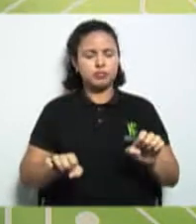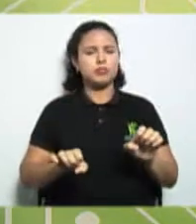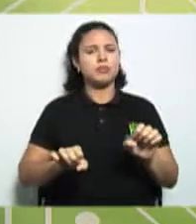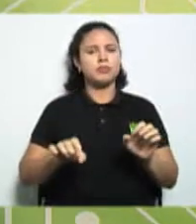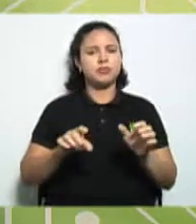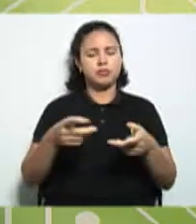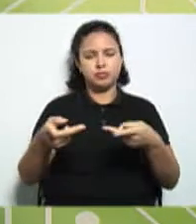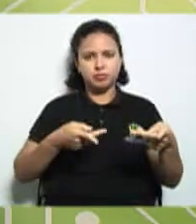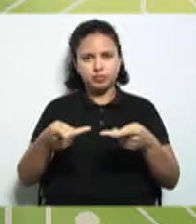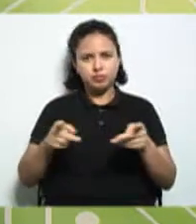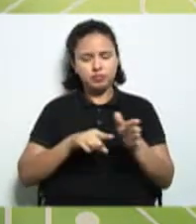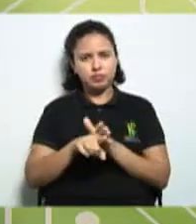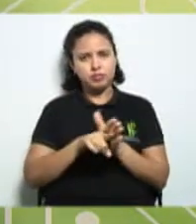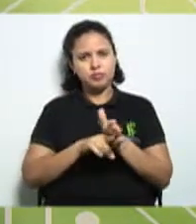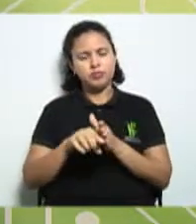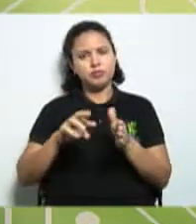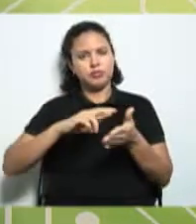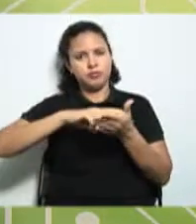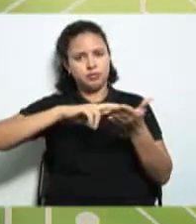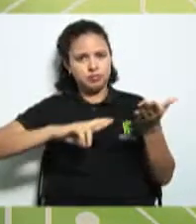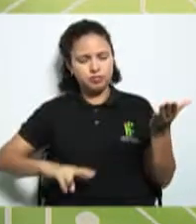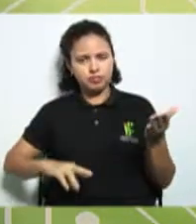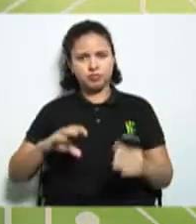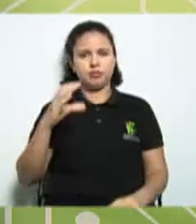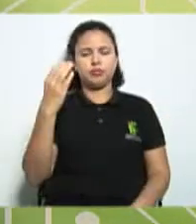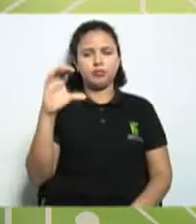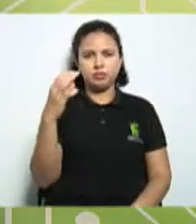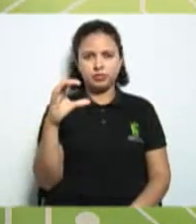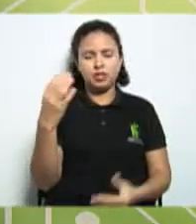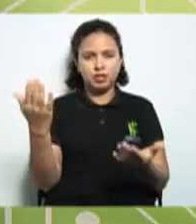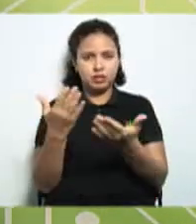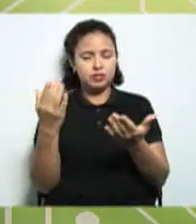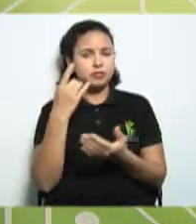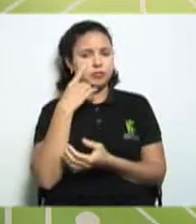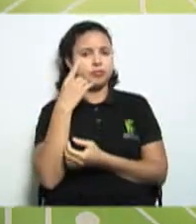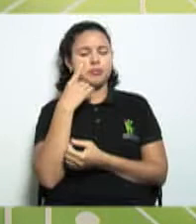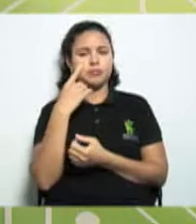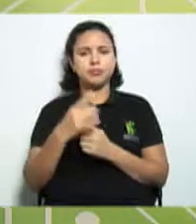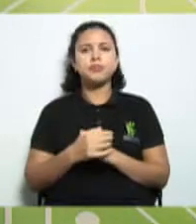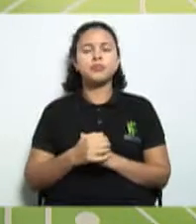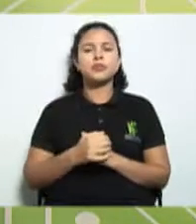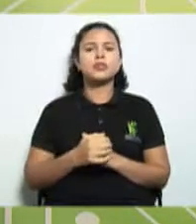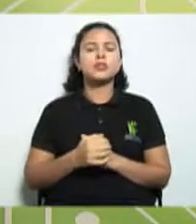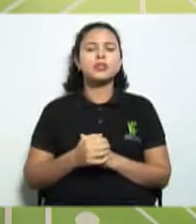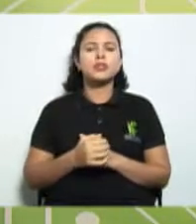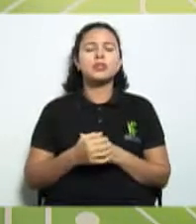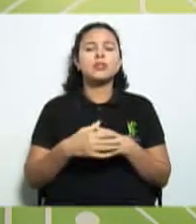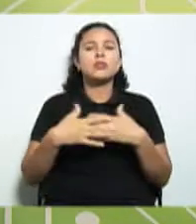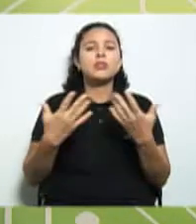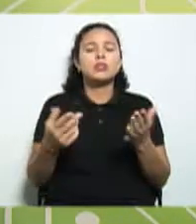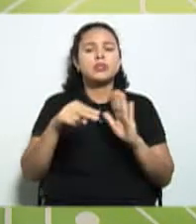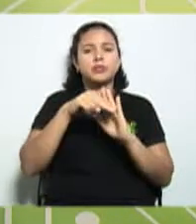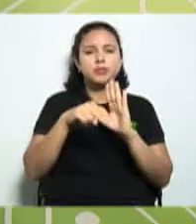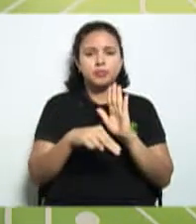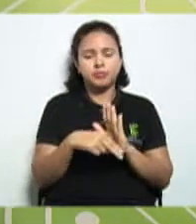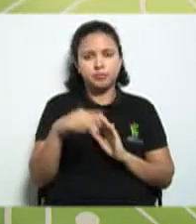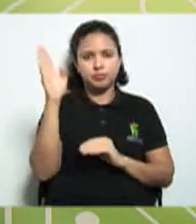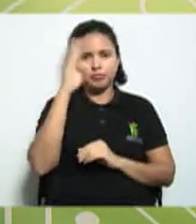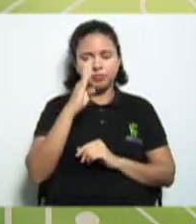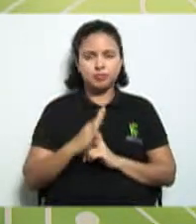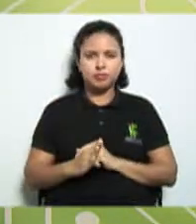de pesquisa e de redação científica. E é isso que nós vamos ver agora, né? Quais são as normas brasileiras